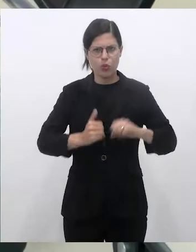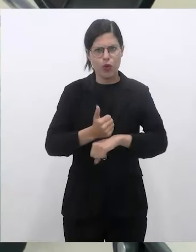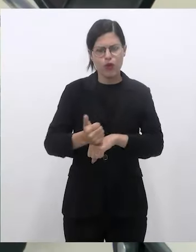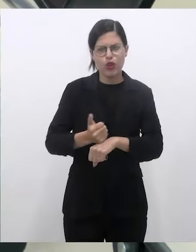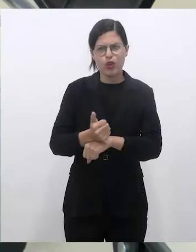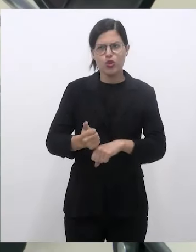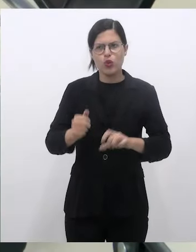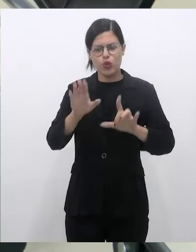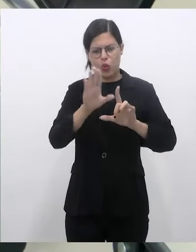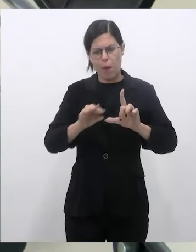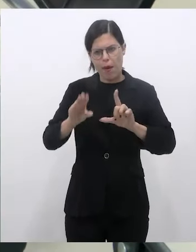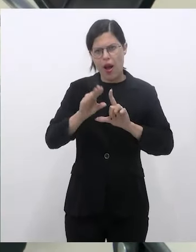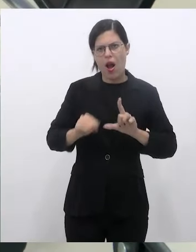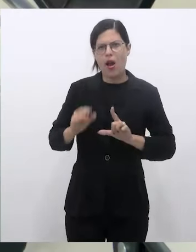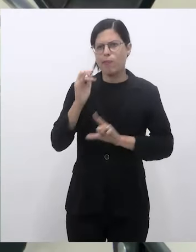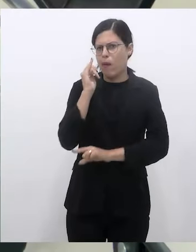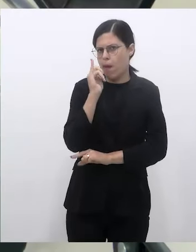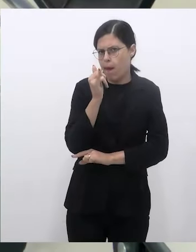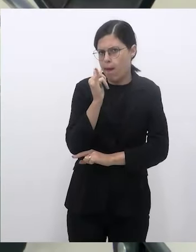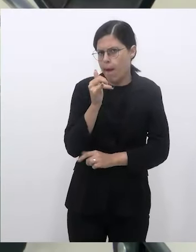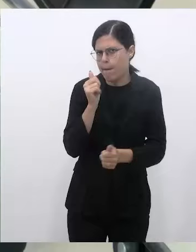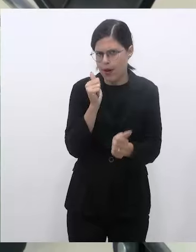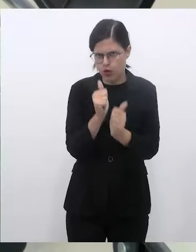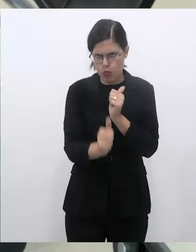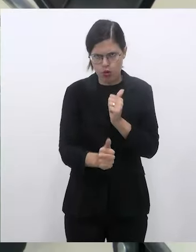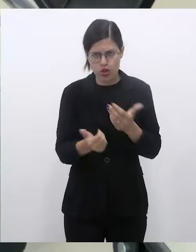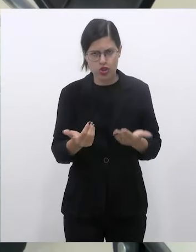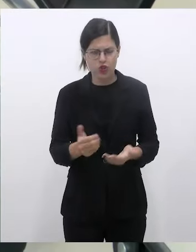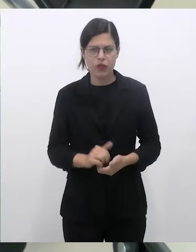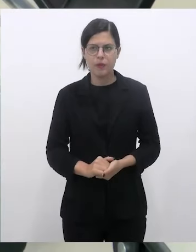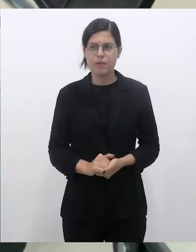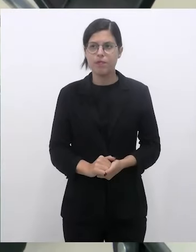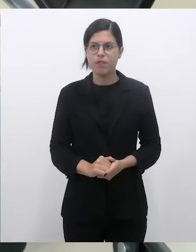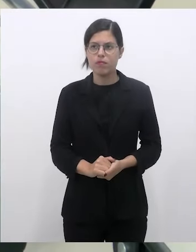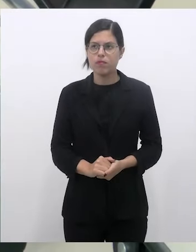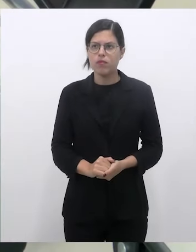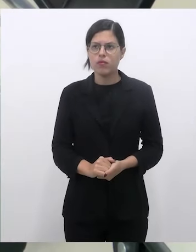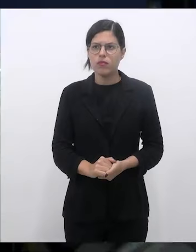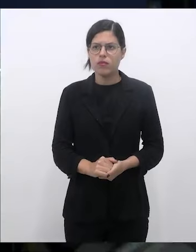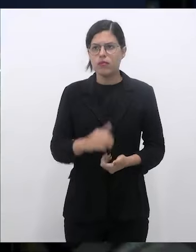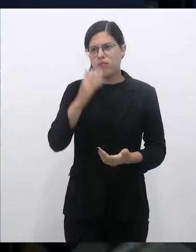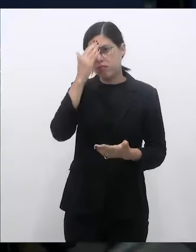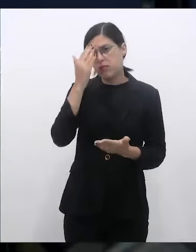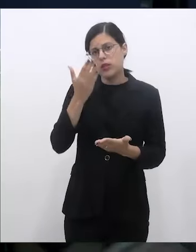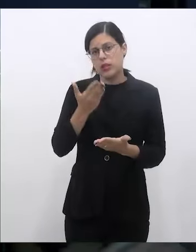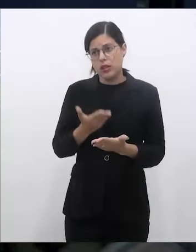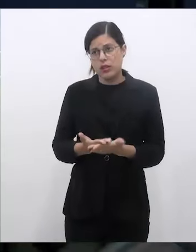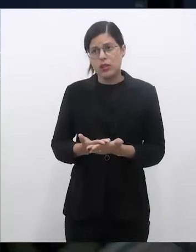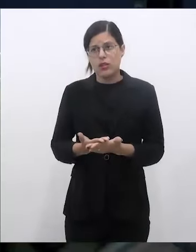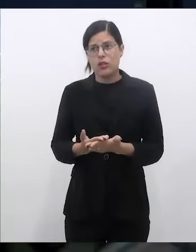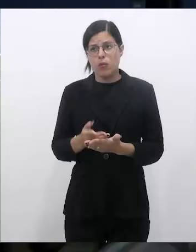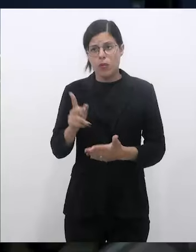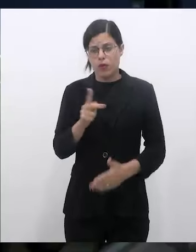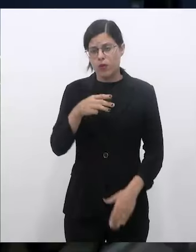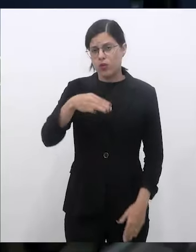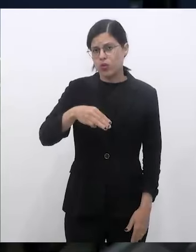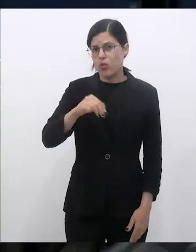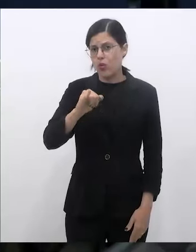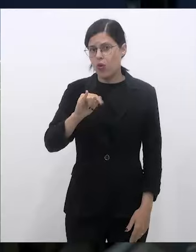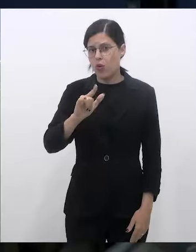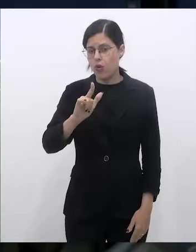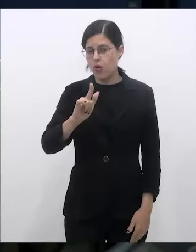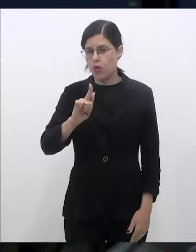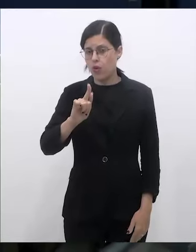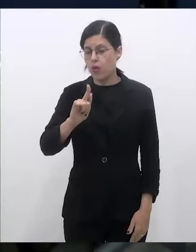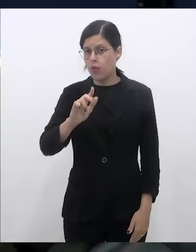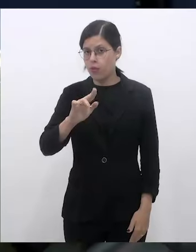dublagem, locução e até mesmo narração esportiva? Acredito que vá... Há um surto, né? Professor Miguel Nicoleles,